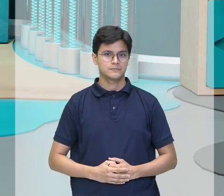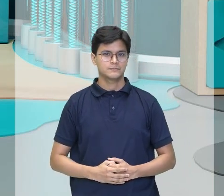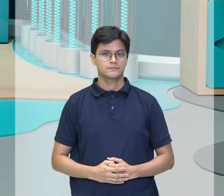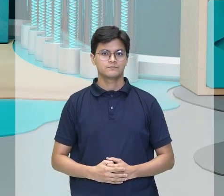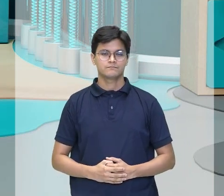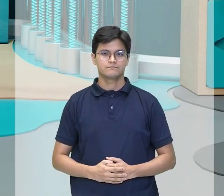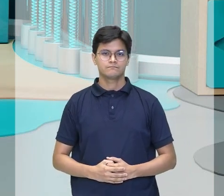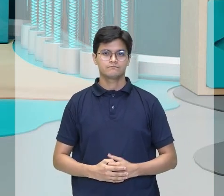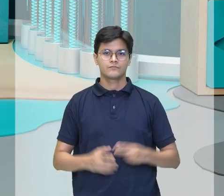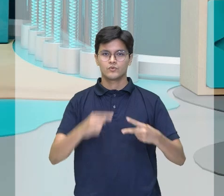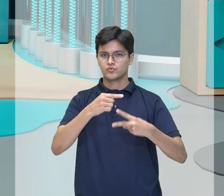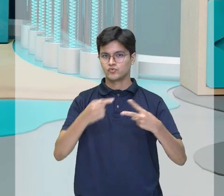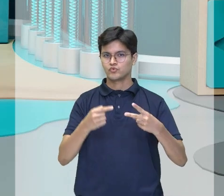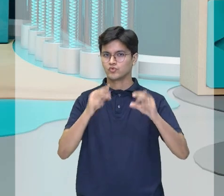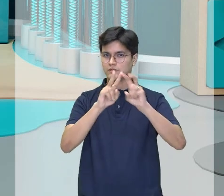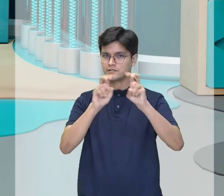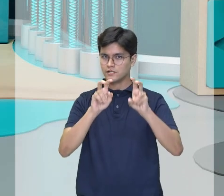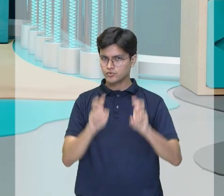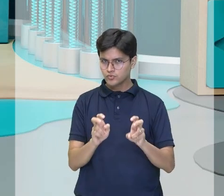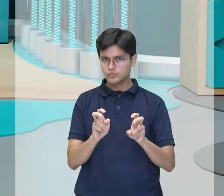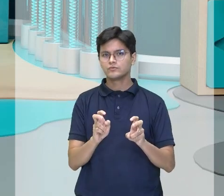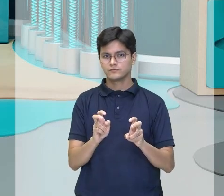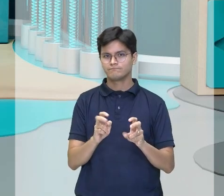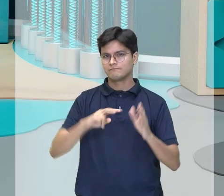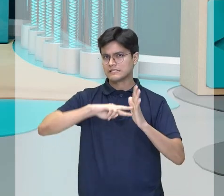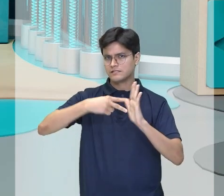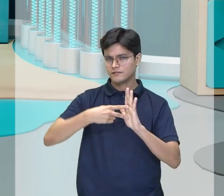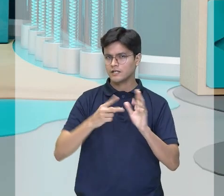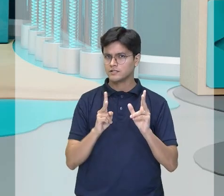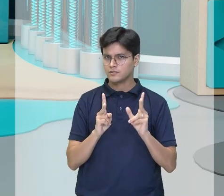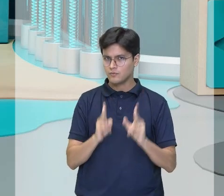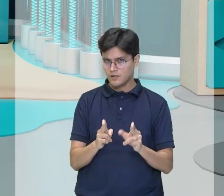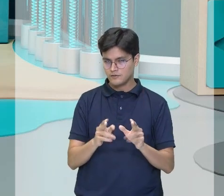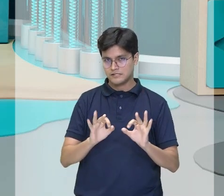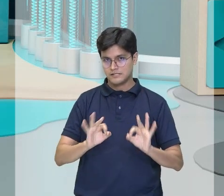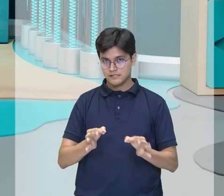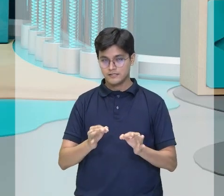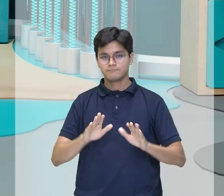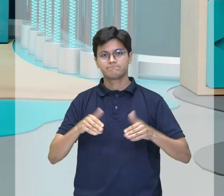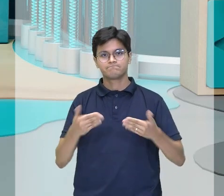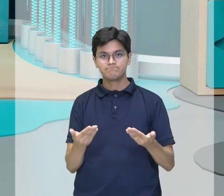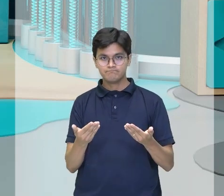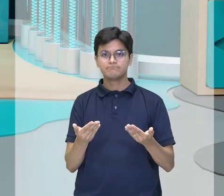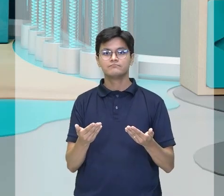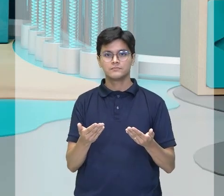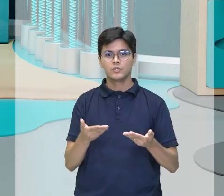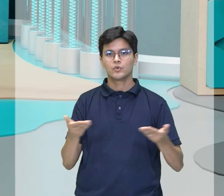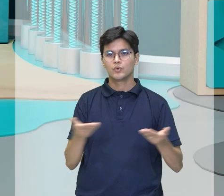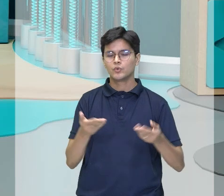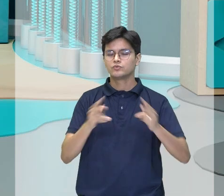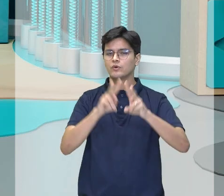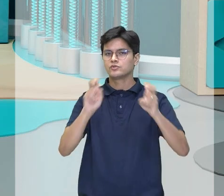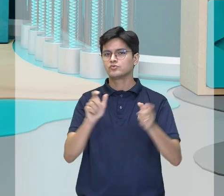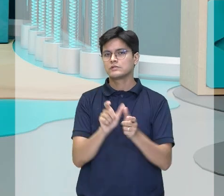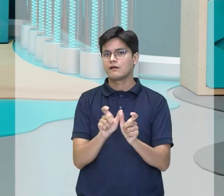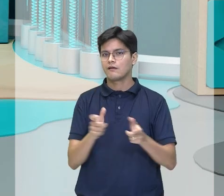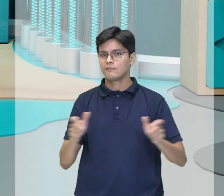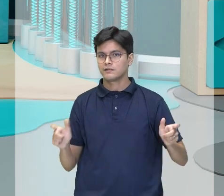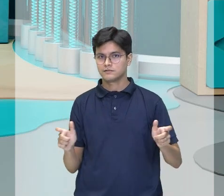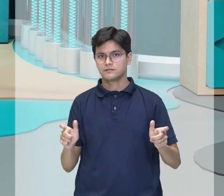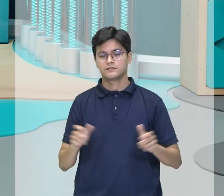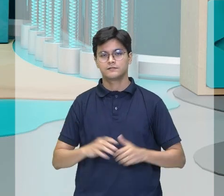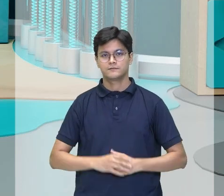Os dois são a mesma coisa, certo? Então, esse é o nosso tópico gramatical de hoje. E